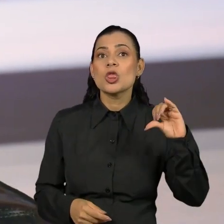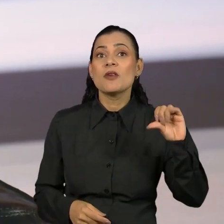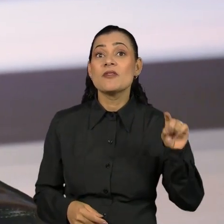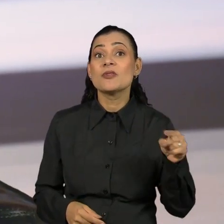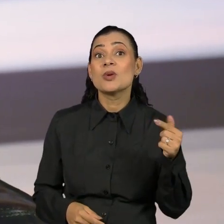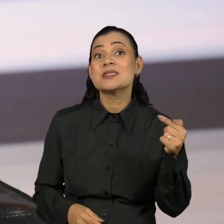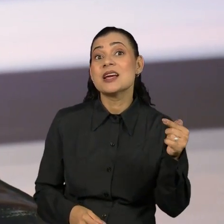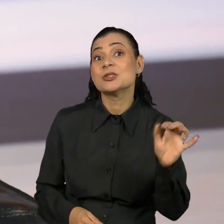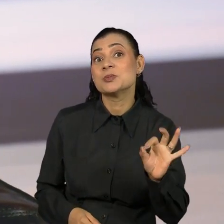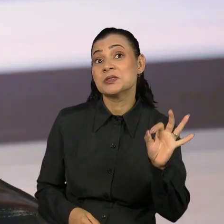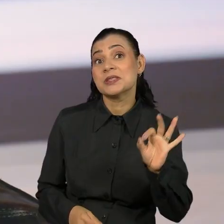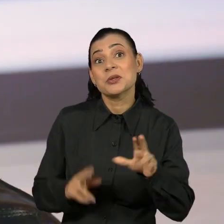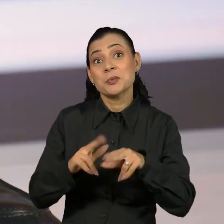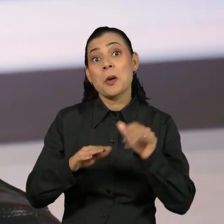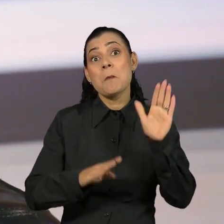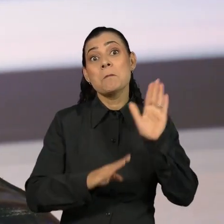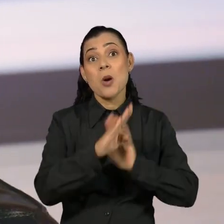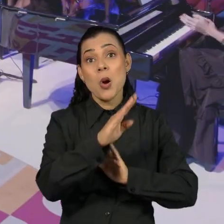9,7%. Tem bom ministro.